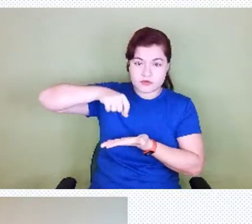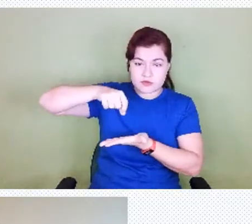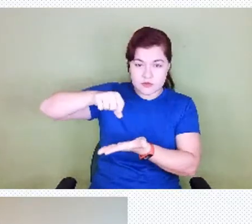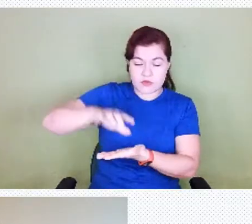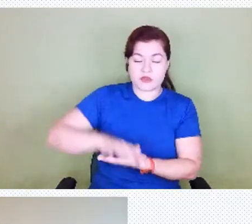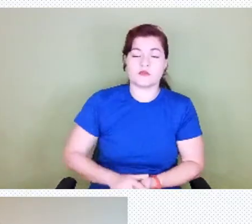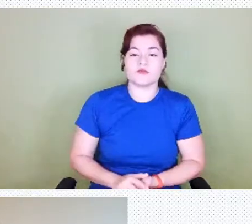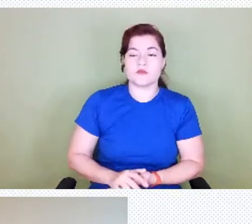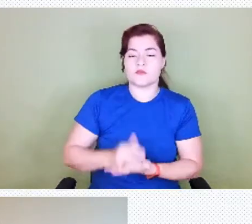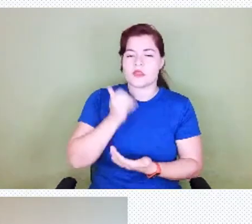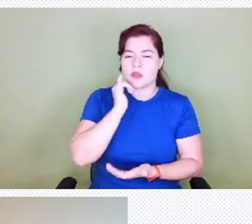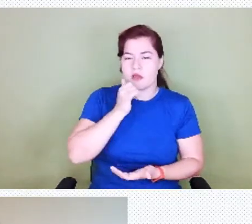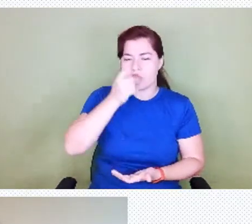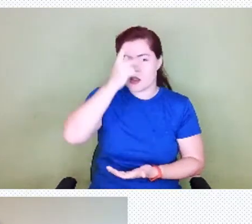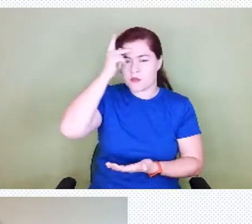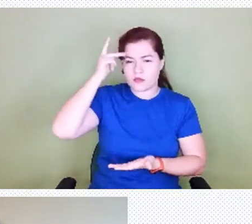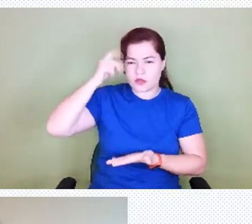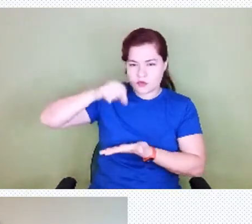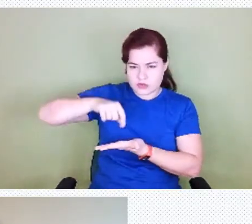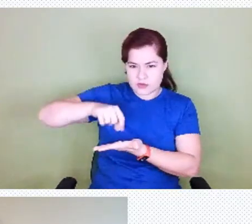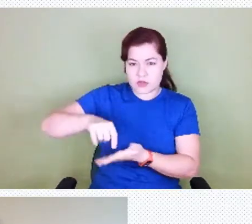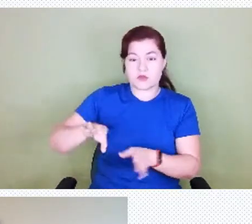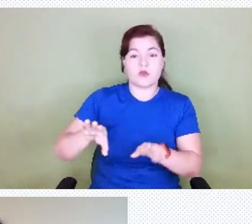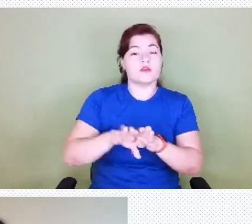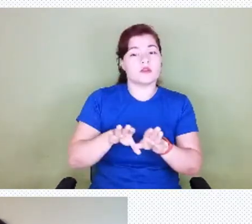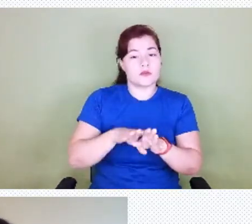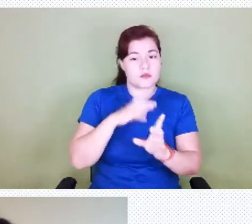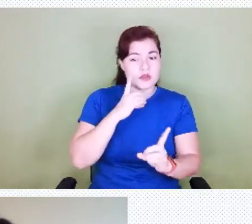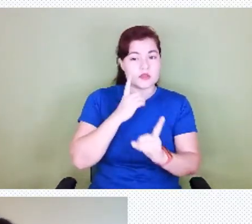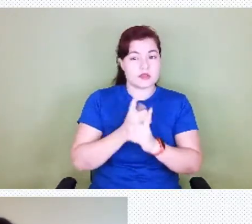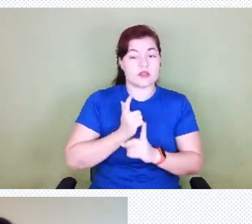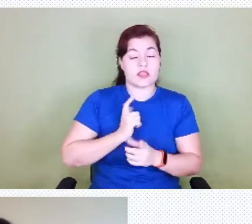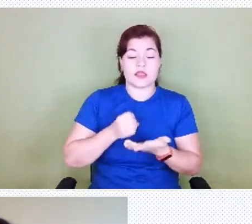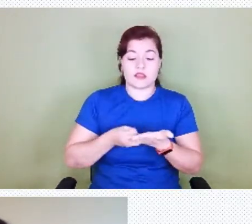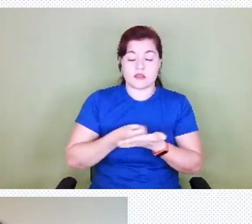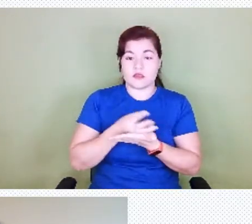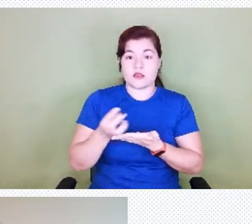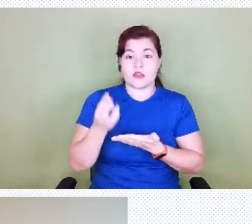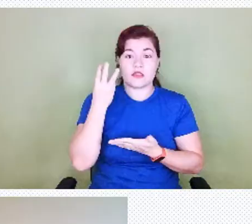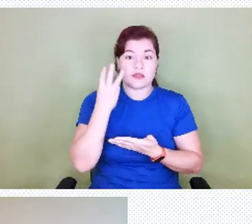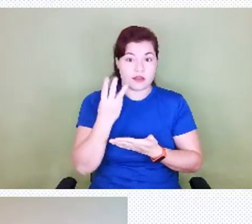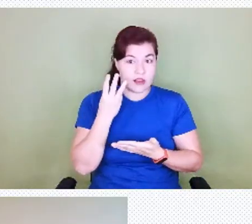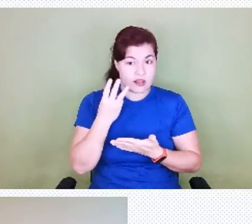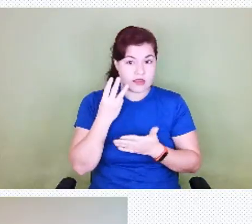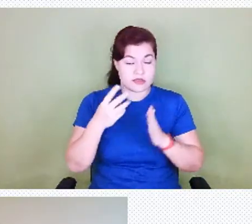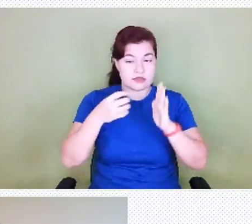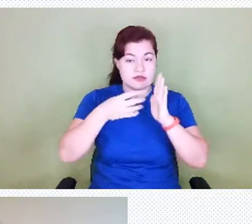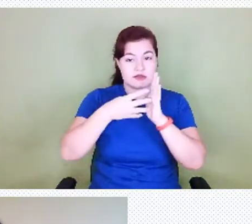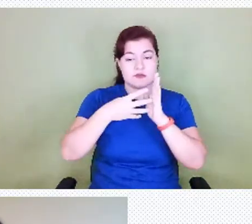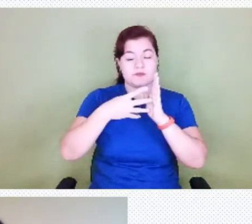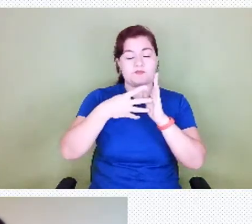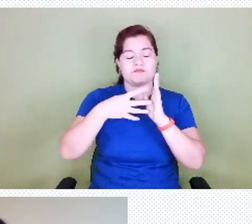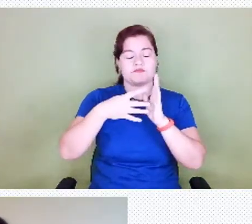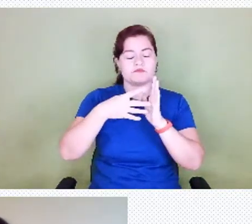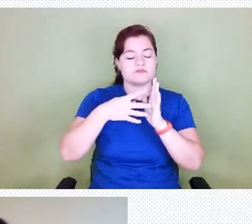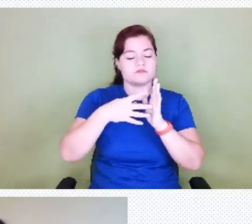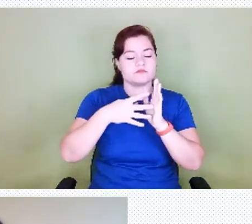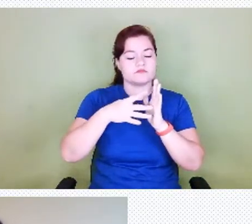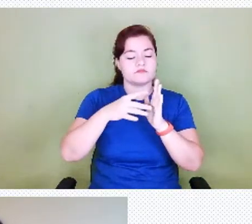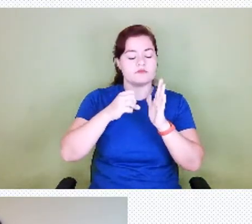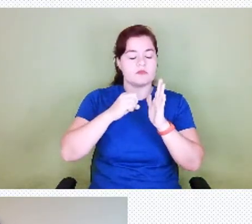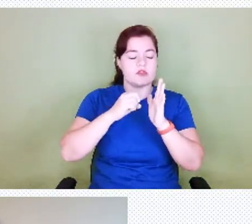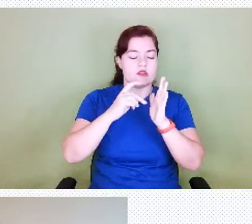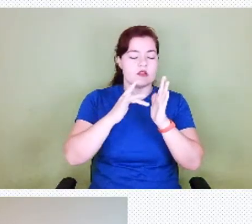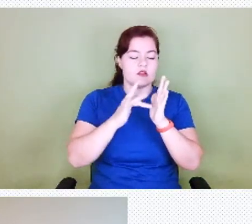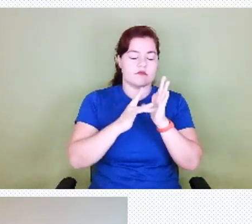do semeador, ela também é encontrada em 3 evangelhos sinópticos, Mateus, Marcos e